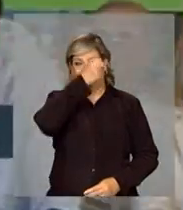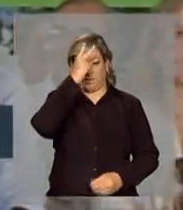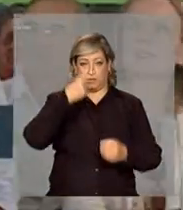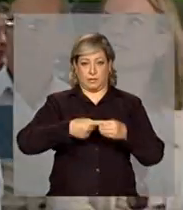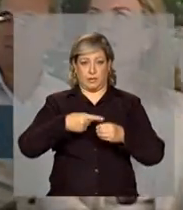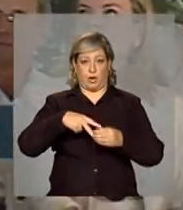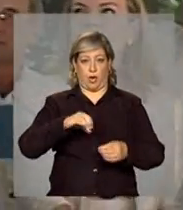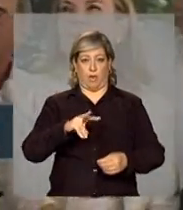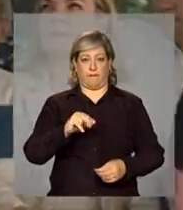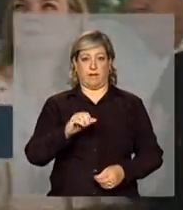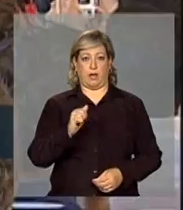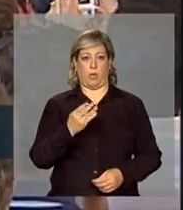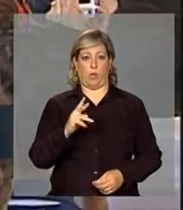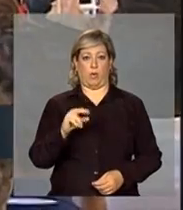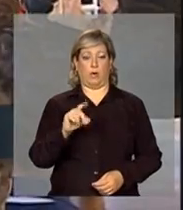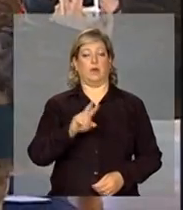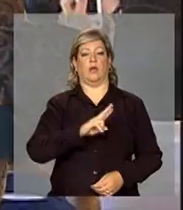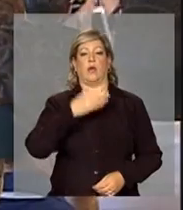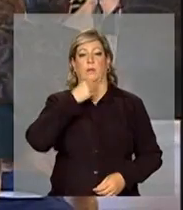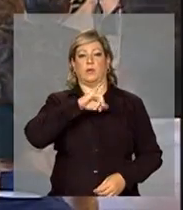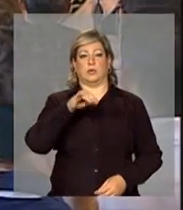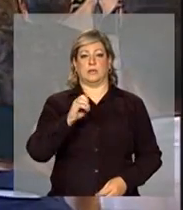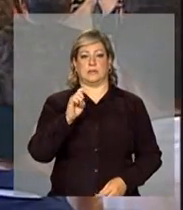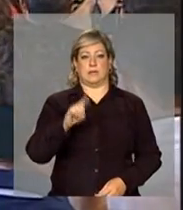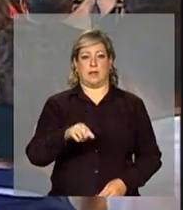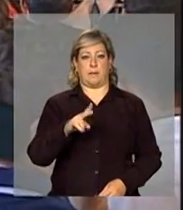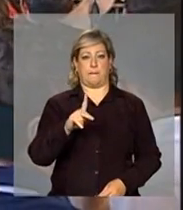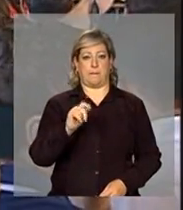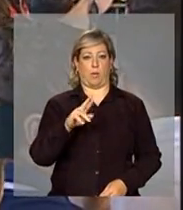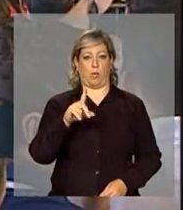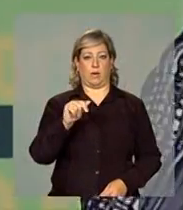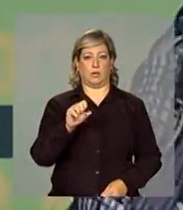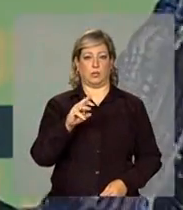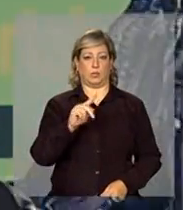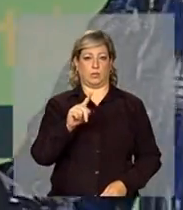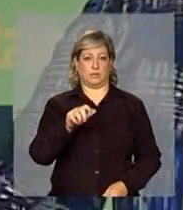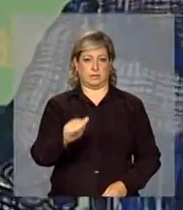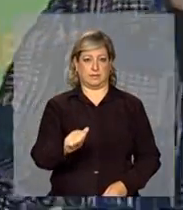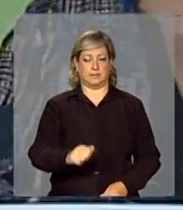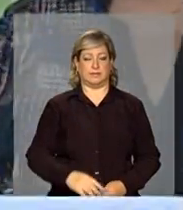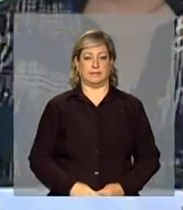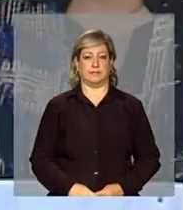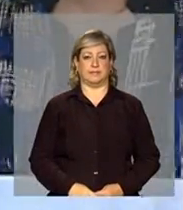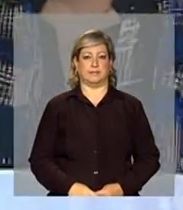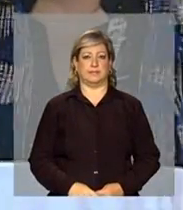Município de Nova Aurora, José Aparecido de Paula e Souza.